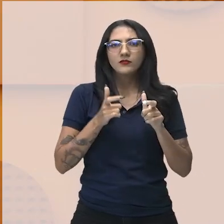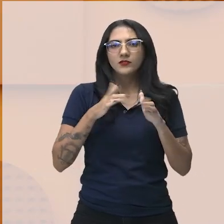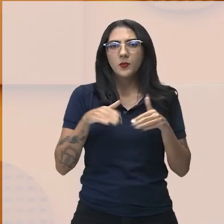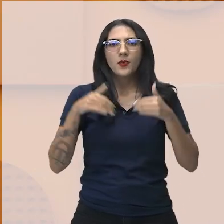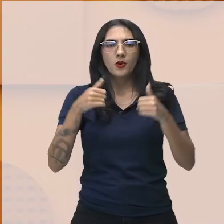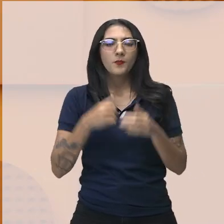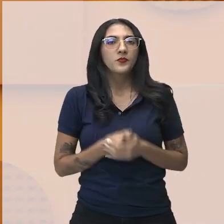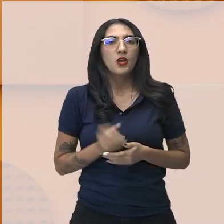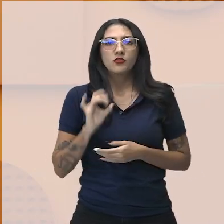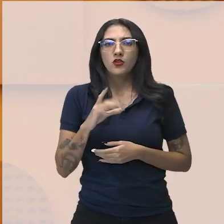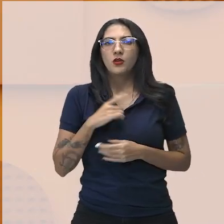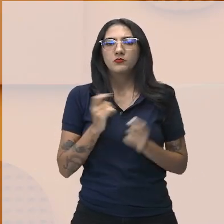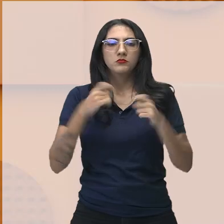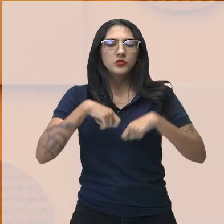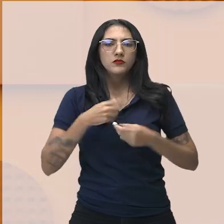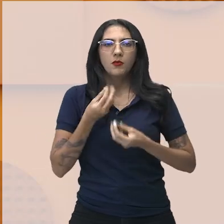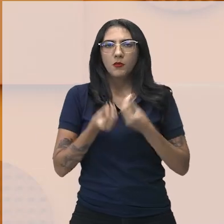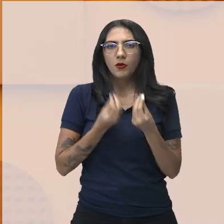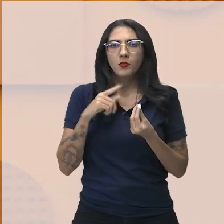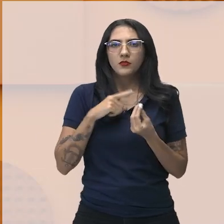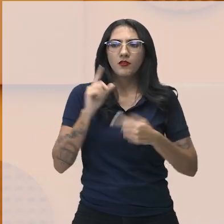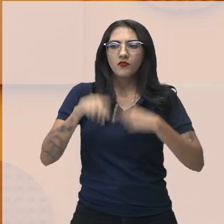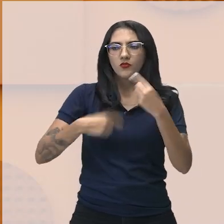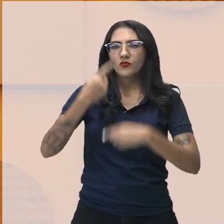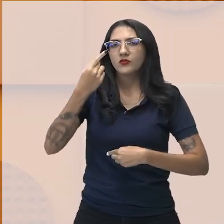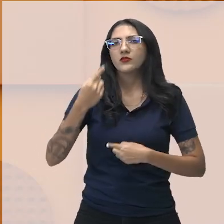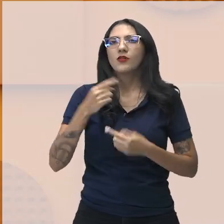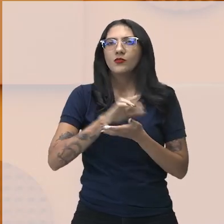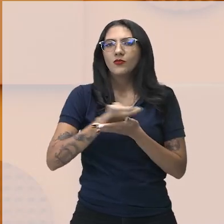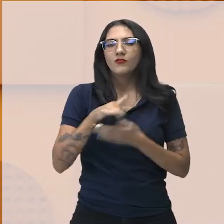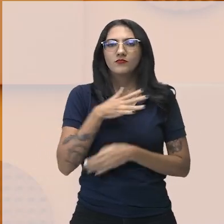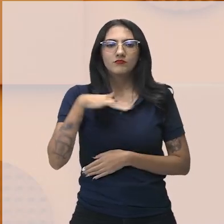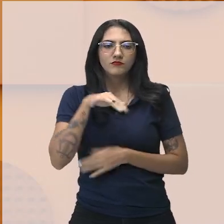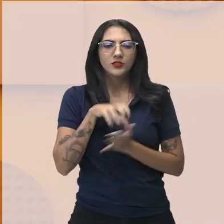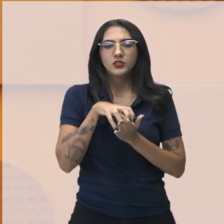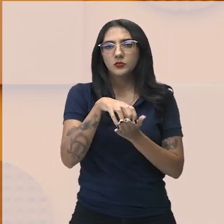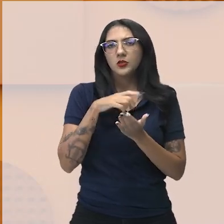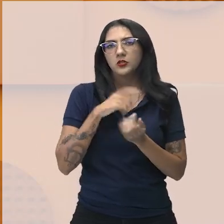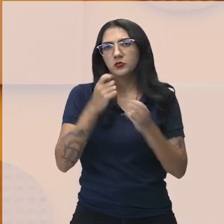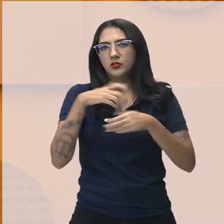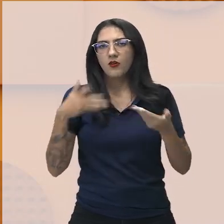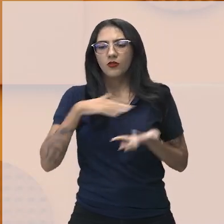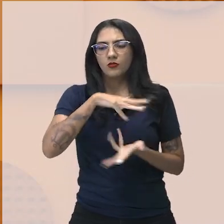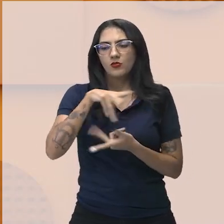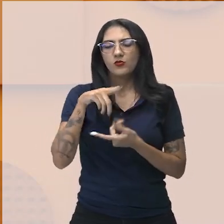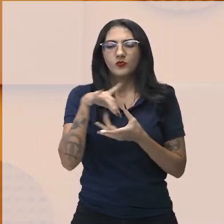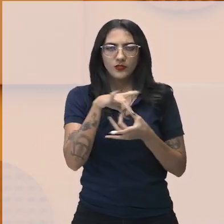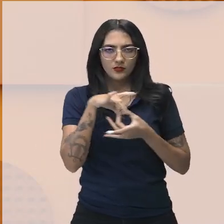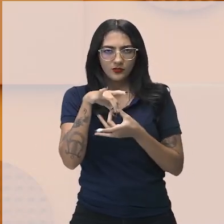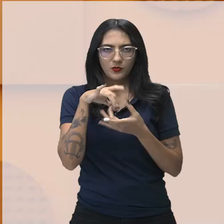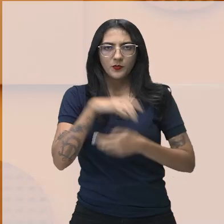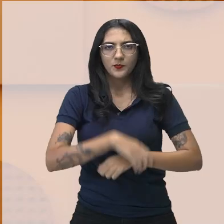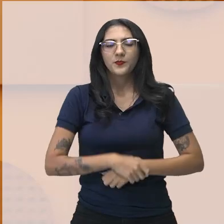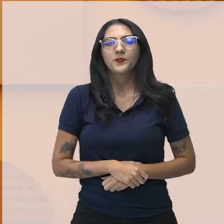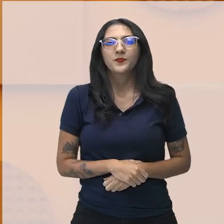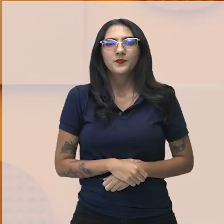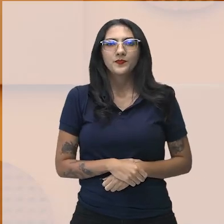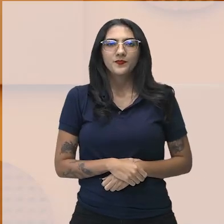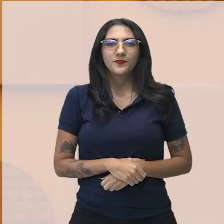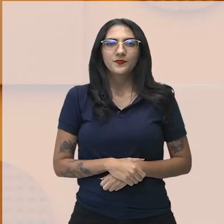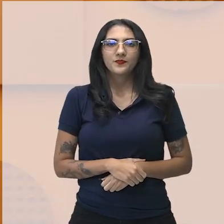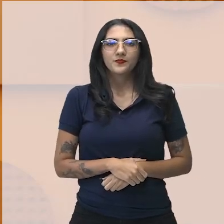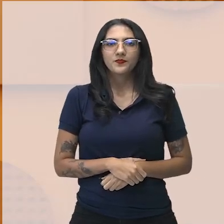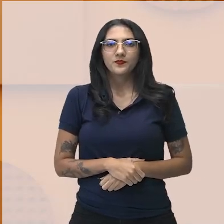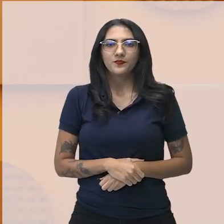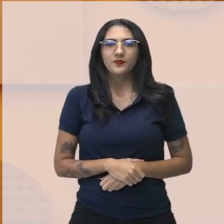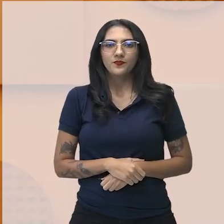Isso só foi possível graças à evolução dos meios de transporte, que possibilitou esse mundo globalizado que nós temos hoje. Meio de comunicação.